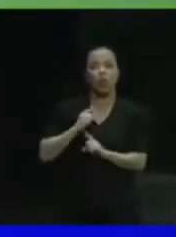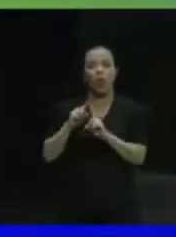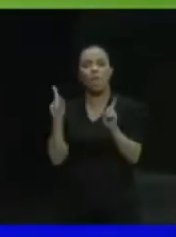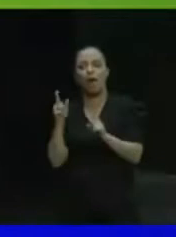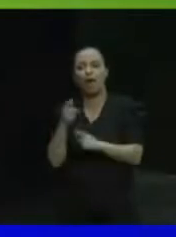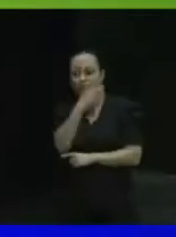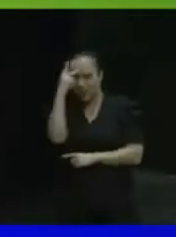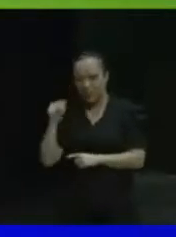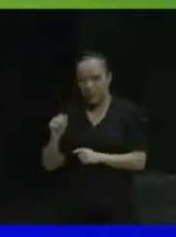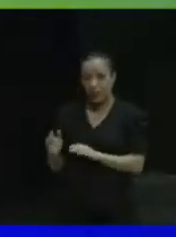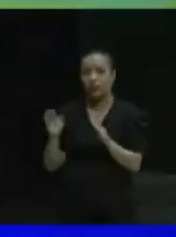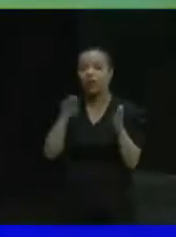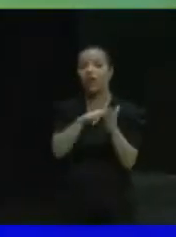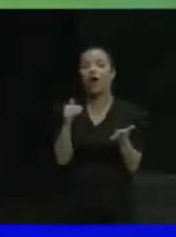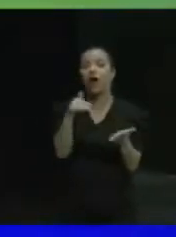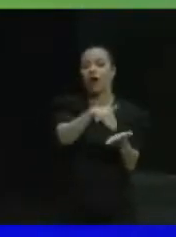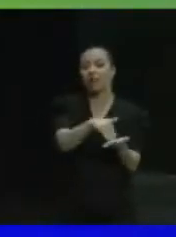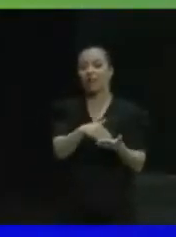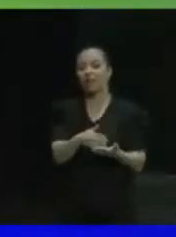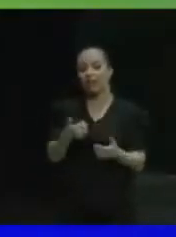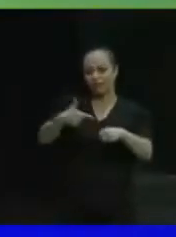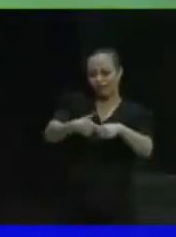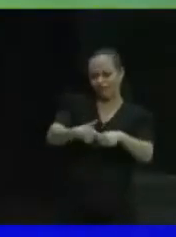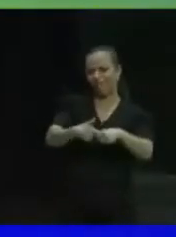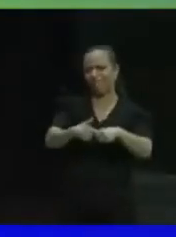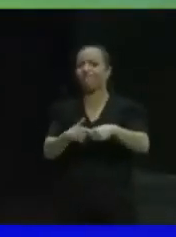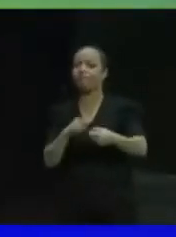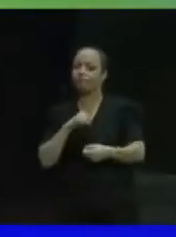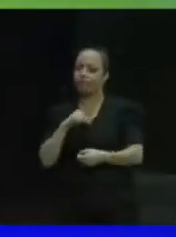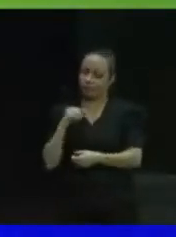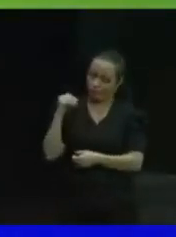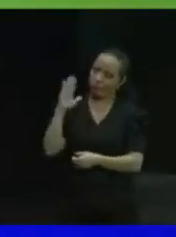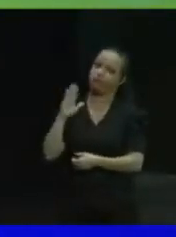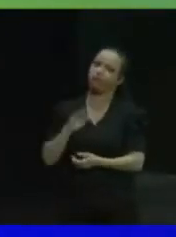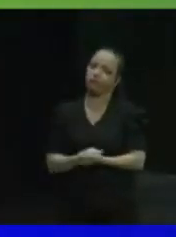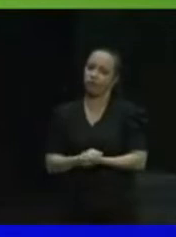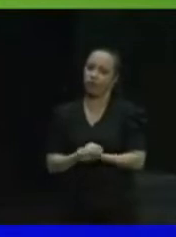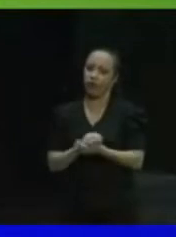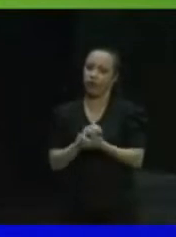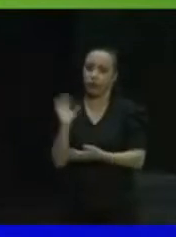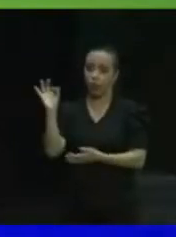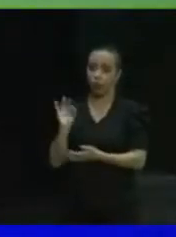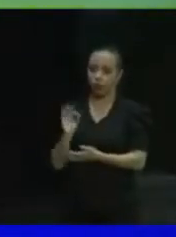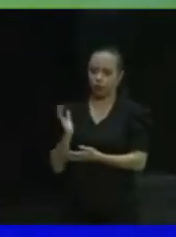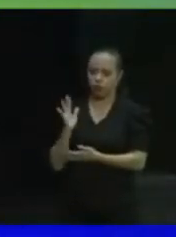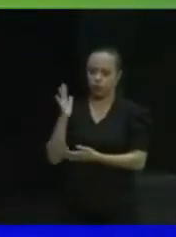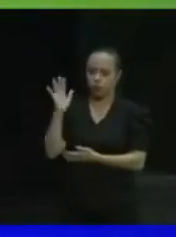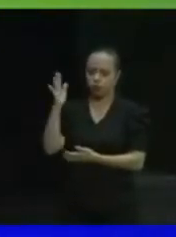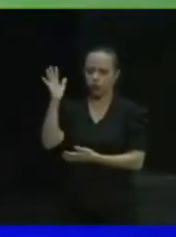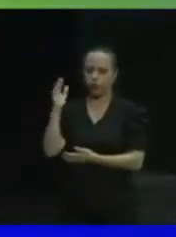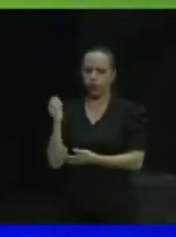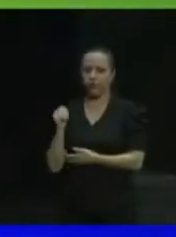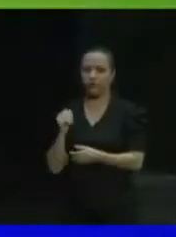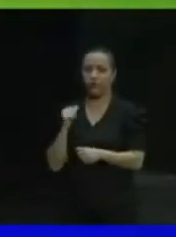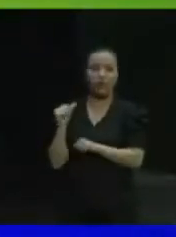vai na padaria, sabe que é muito mais. Os juros subiram, dificultando ainda